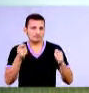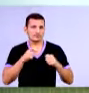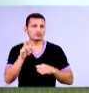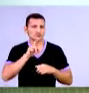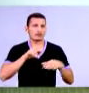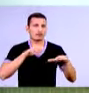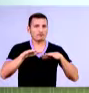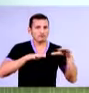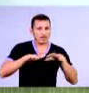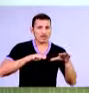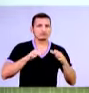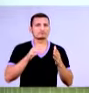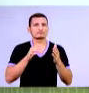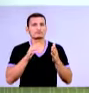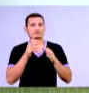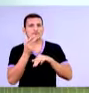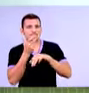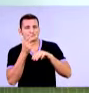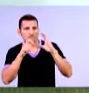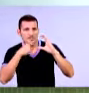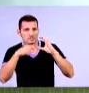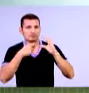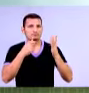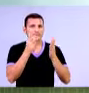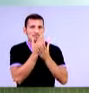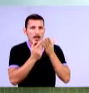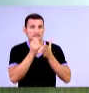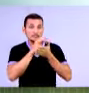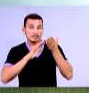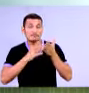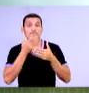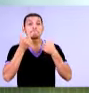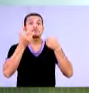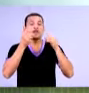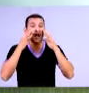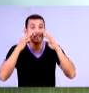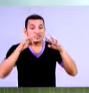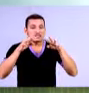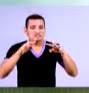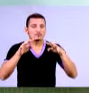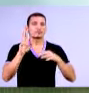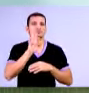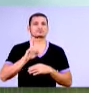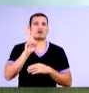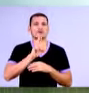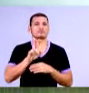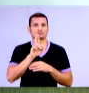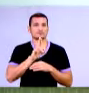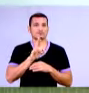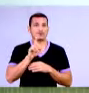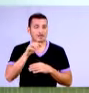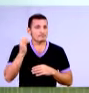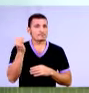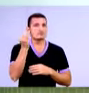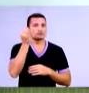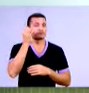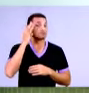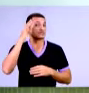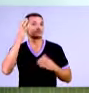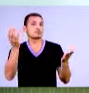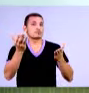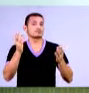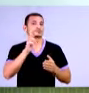os vídeos, as imagens, os textos para melhorar a atenção do usuário, né? Isso é importante. Imagine hoje um usuário